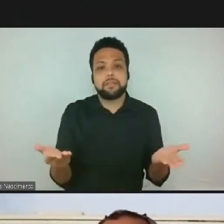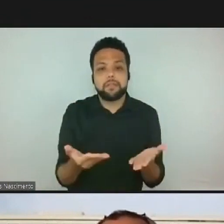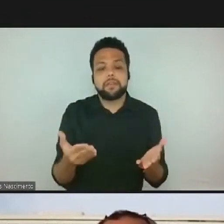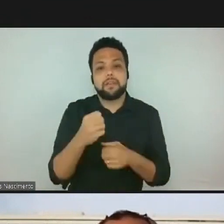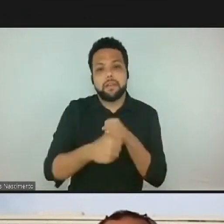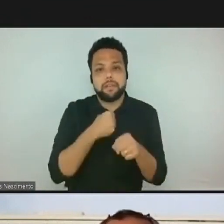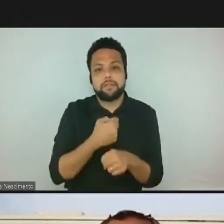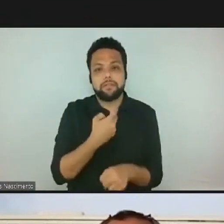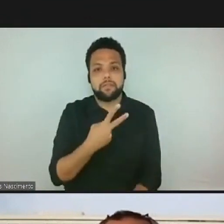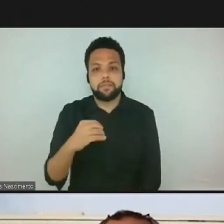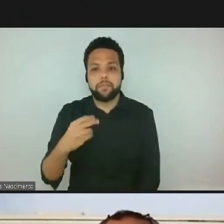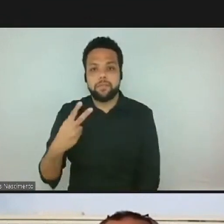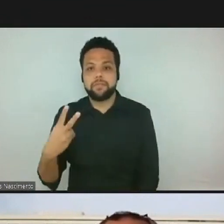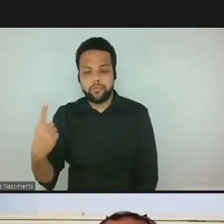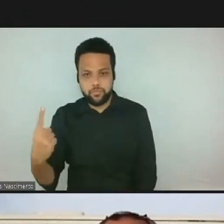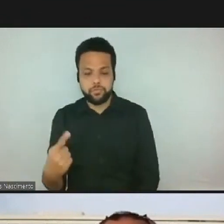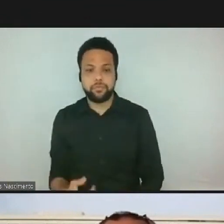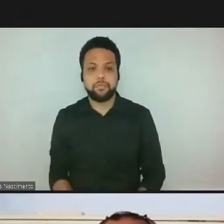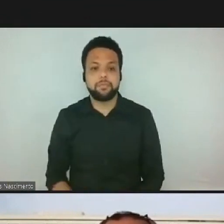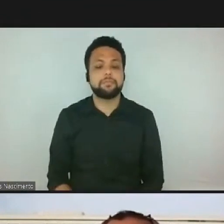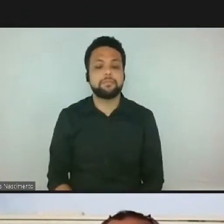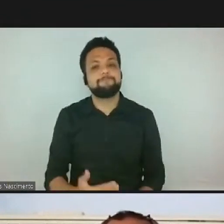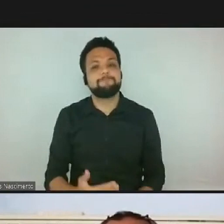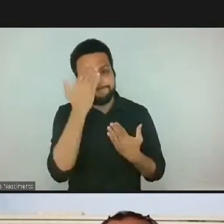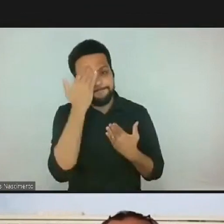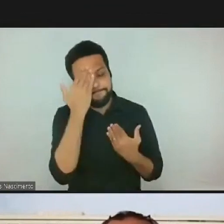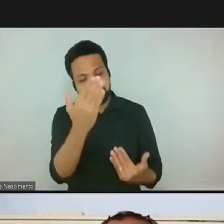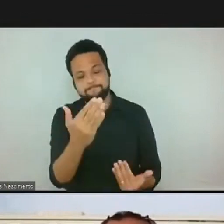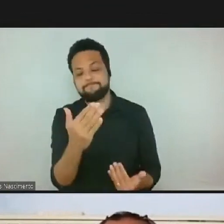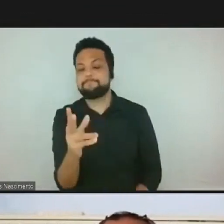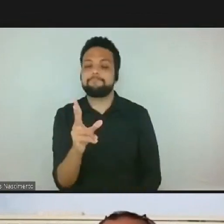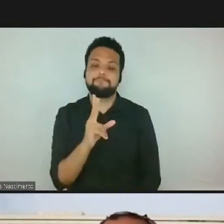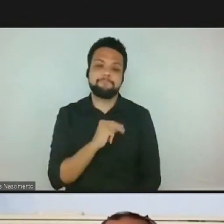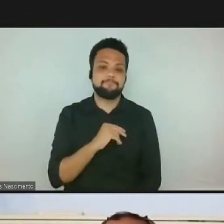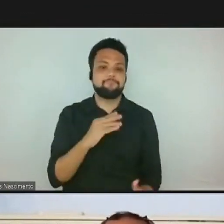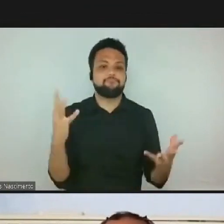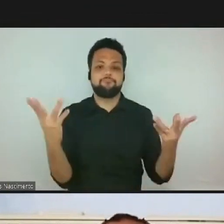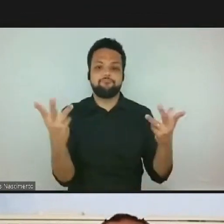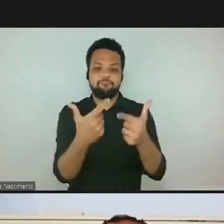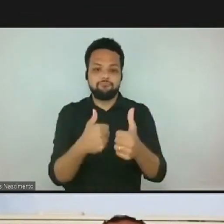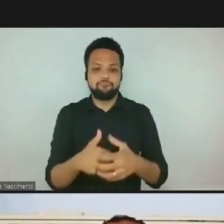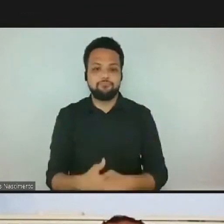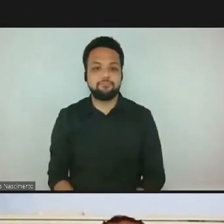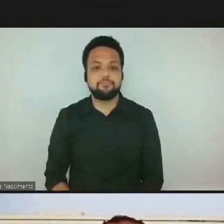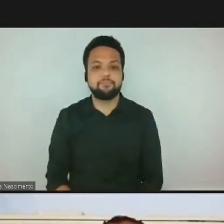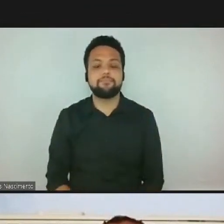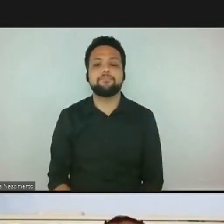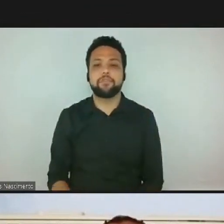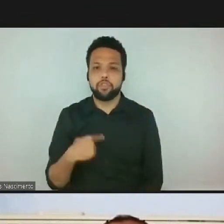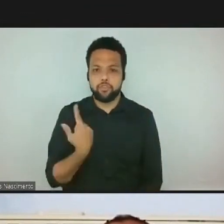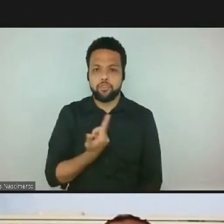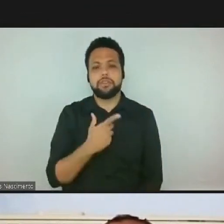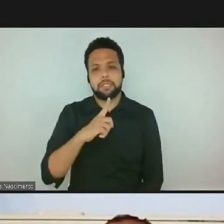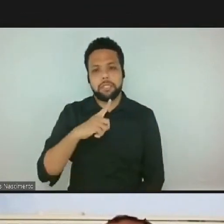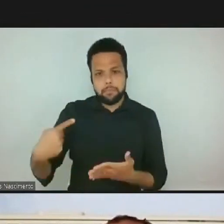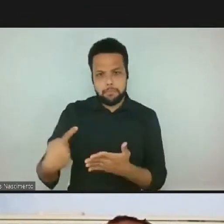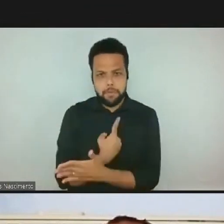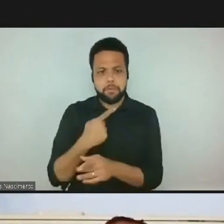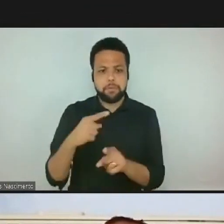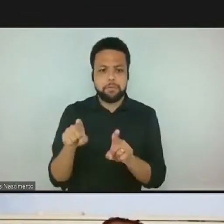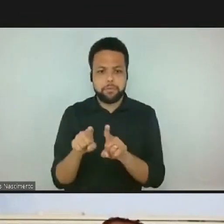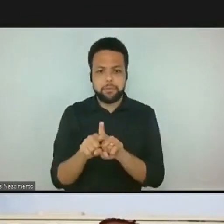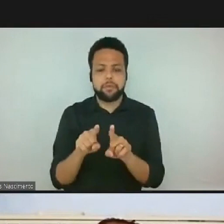2021. Muito obrigada, nossa, excelente. A gente tem uma pergunta aqui do